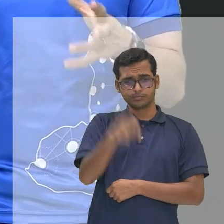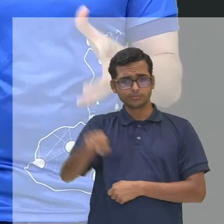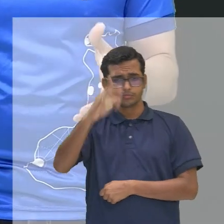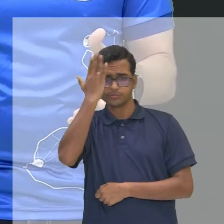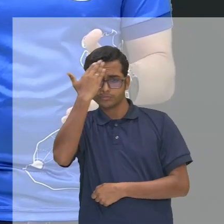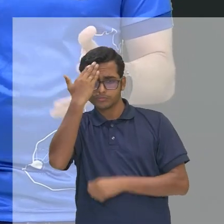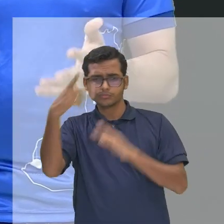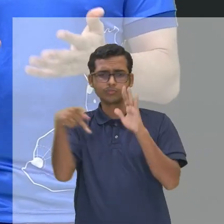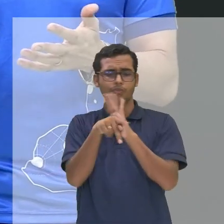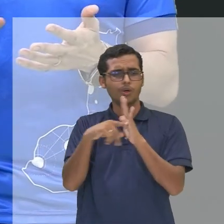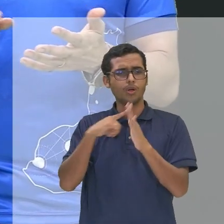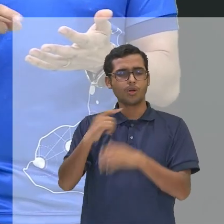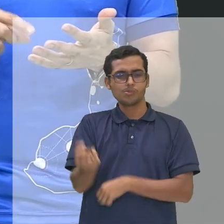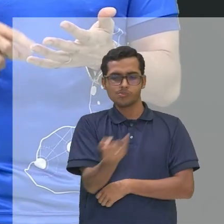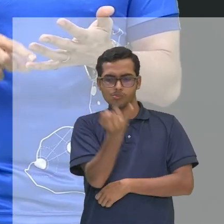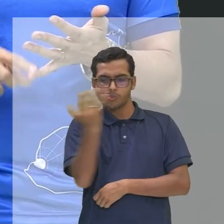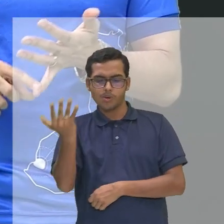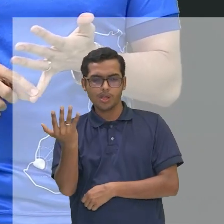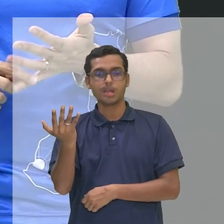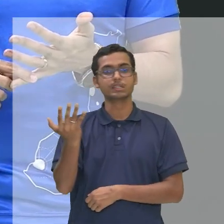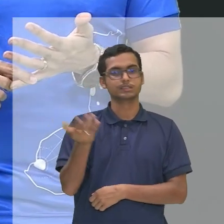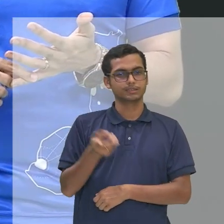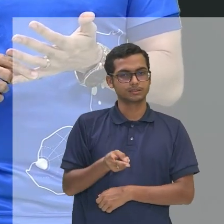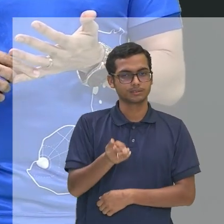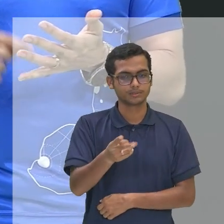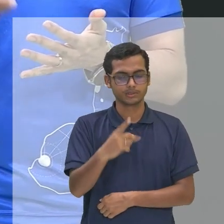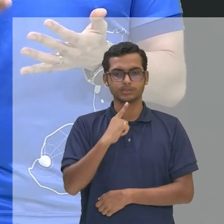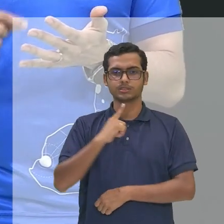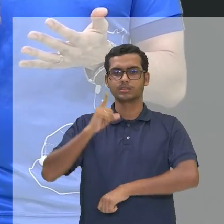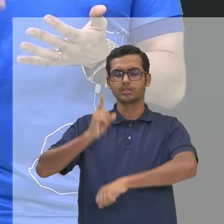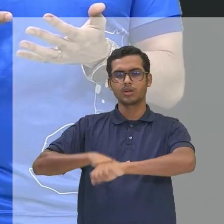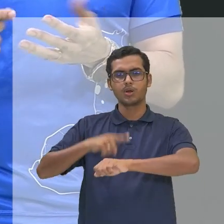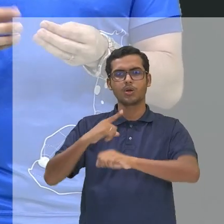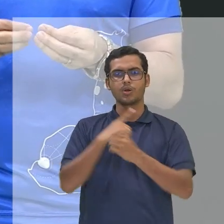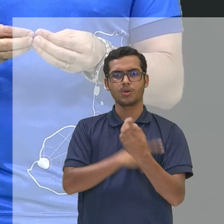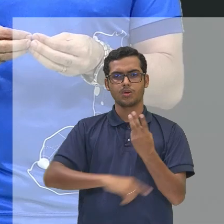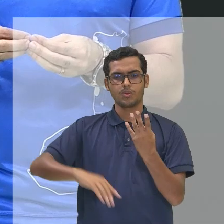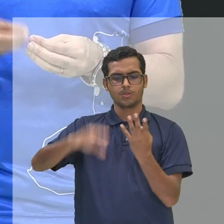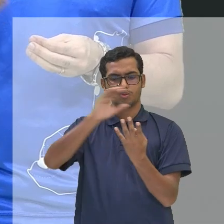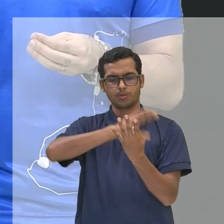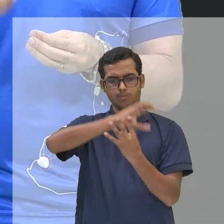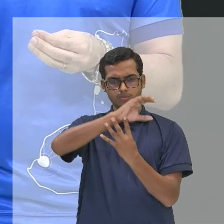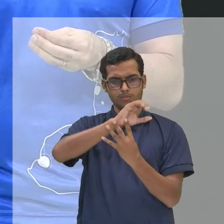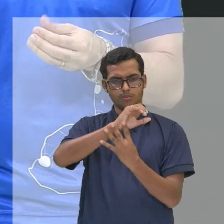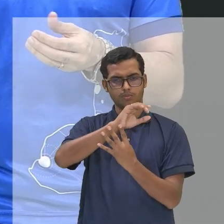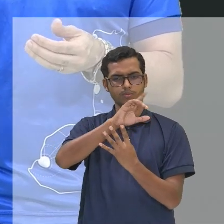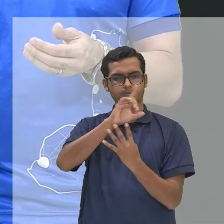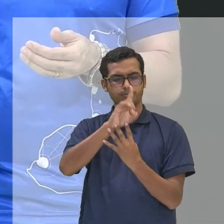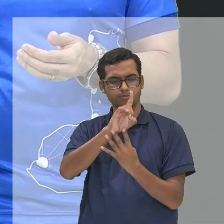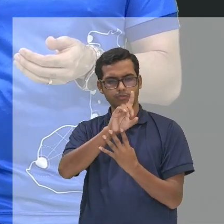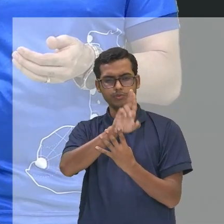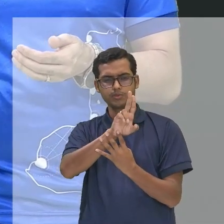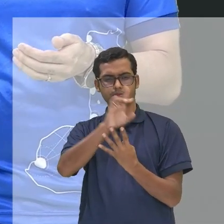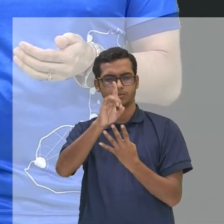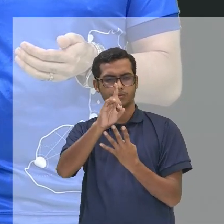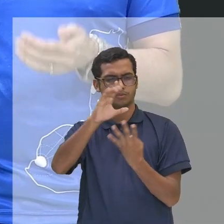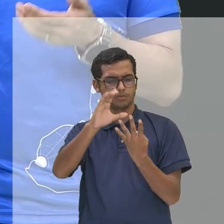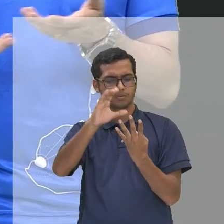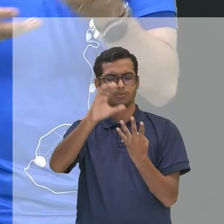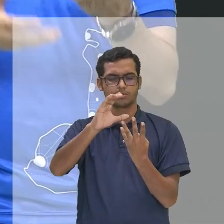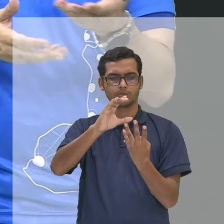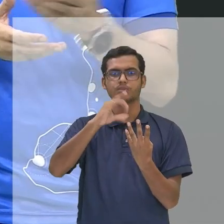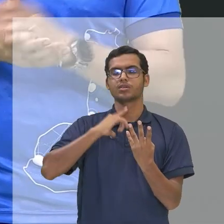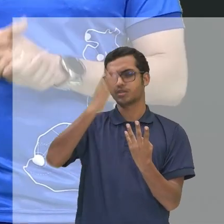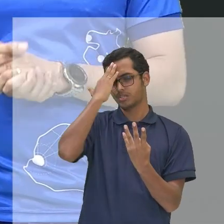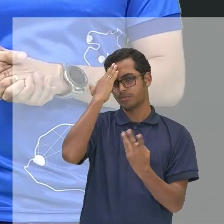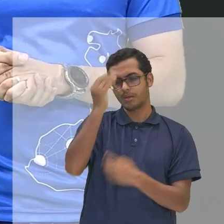se estende na fórmula centesimal, que é uma fórmula onde você vai ter a porcentagem de cada um.